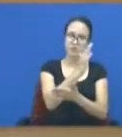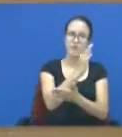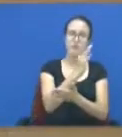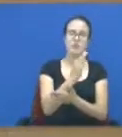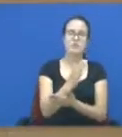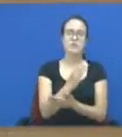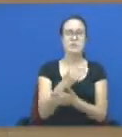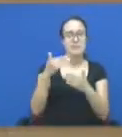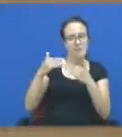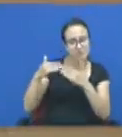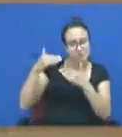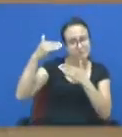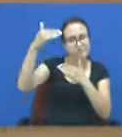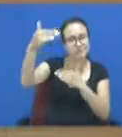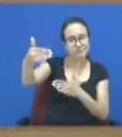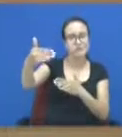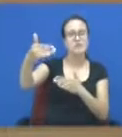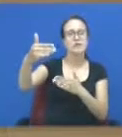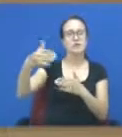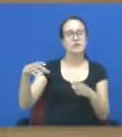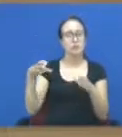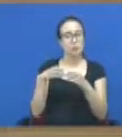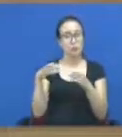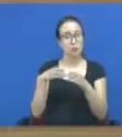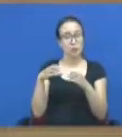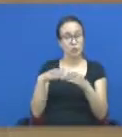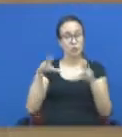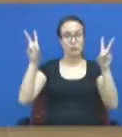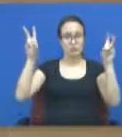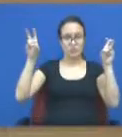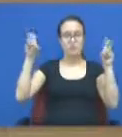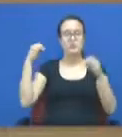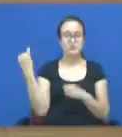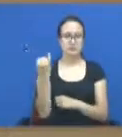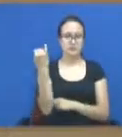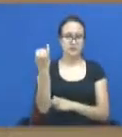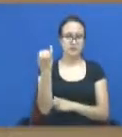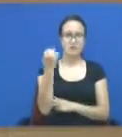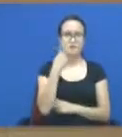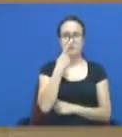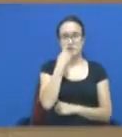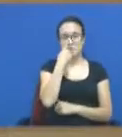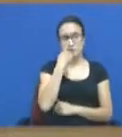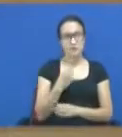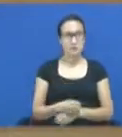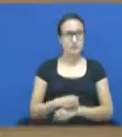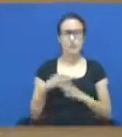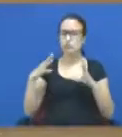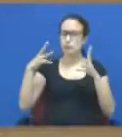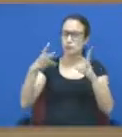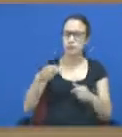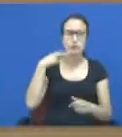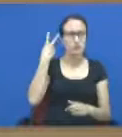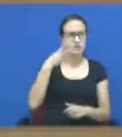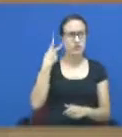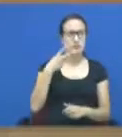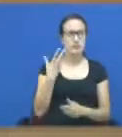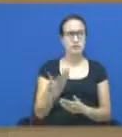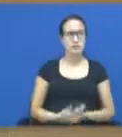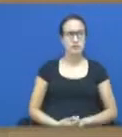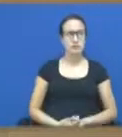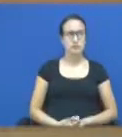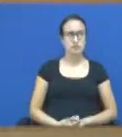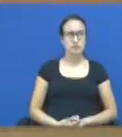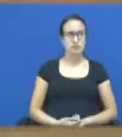aprovada a prorrogação do projeto de da devida comissão por todos os senhores vereadores e vereadoras.